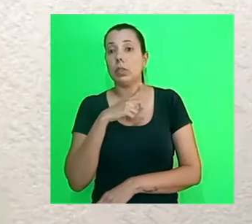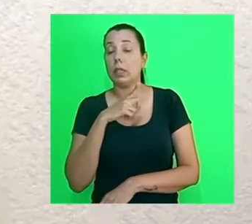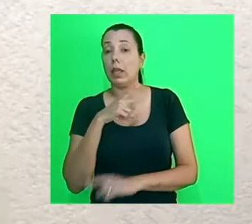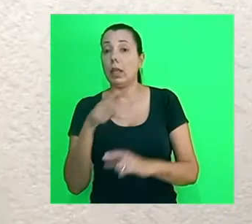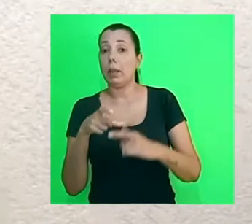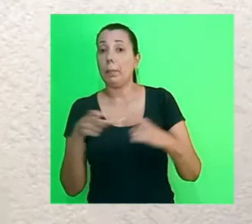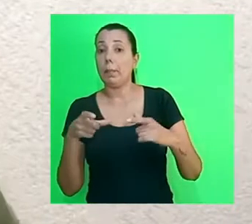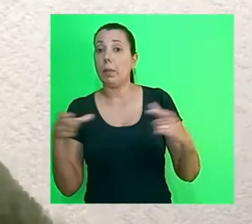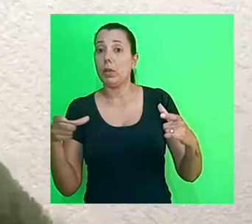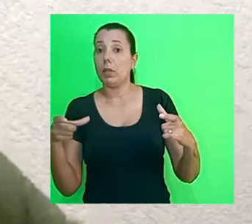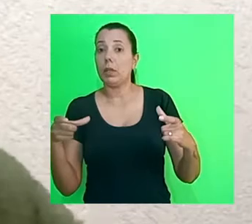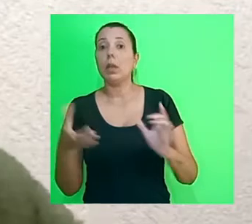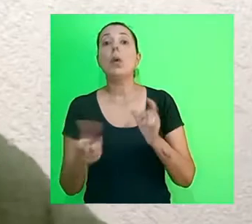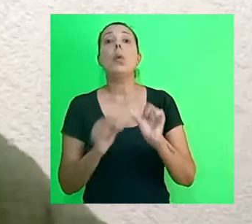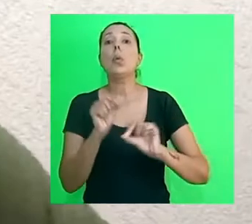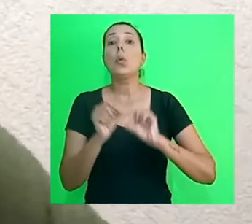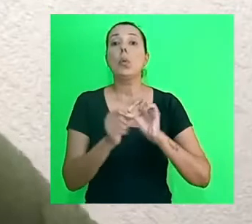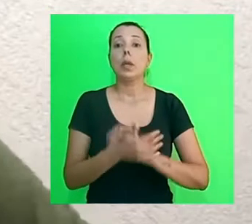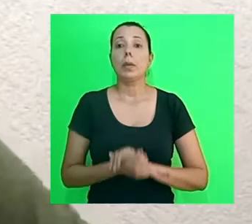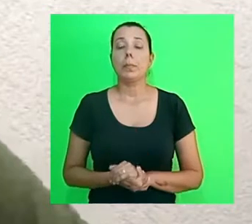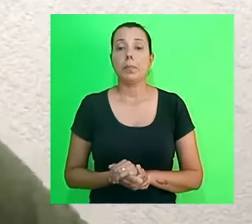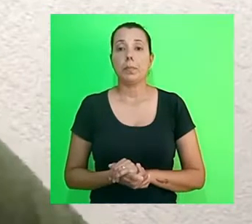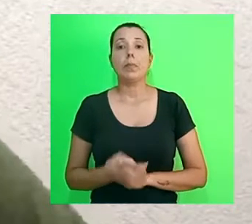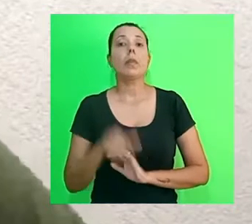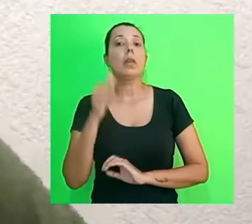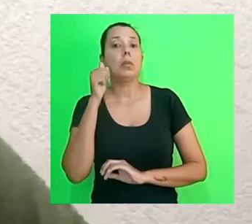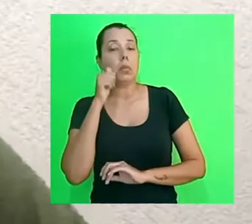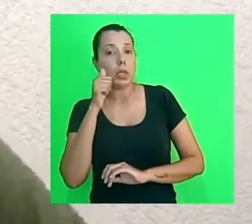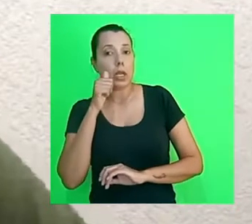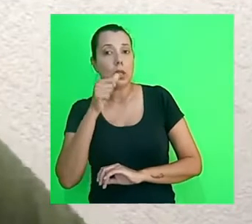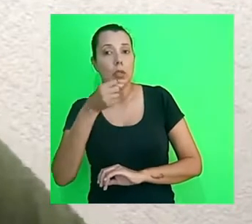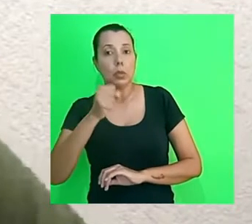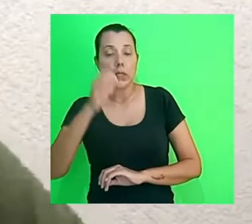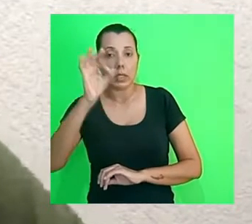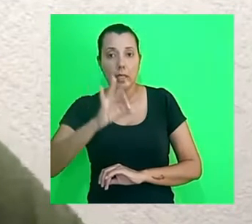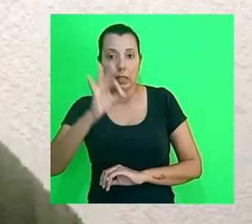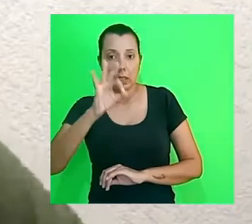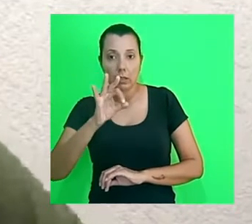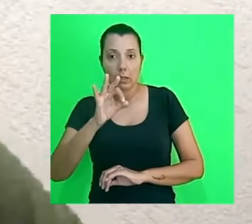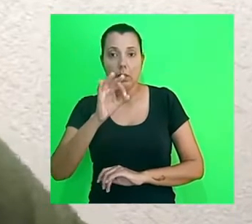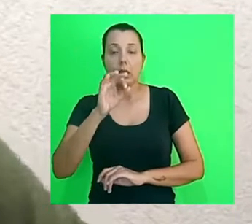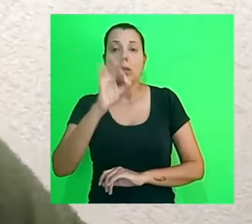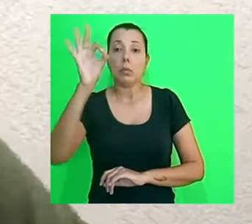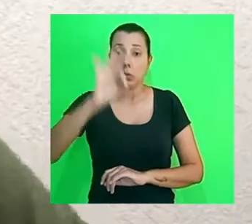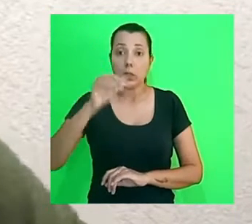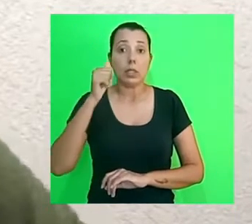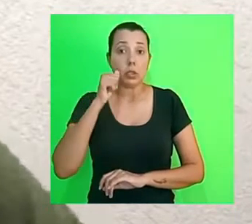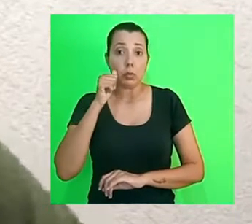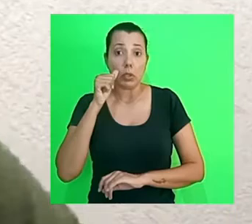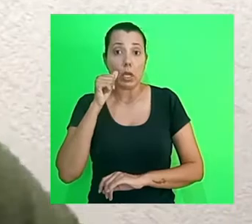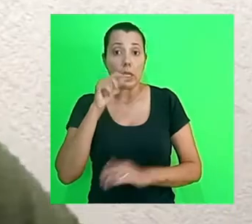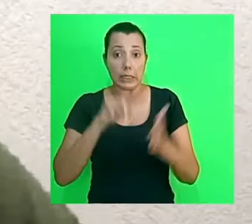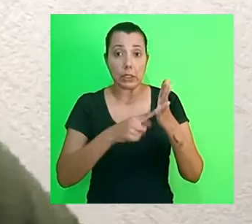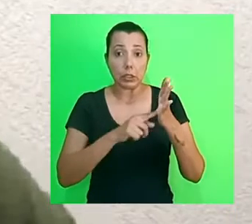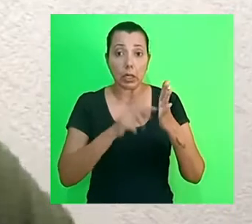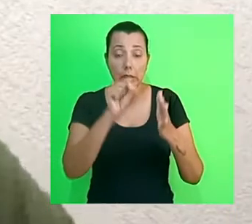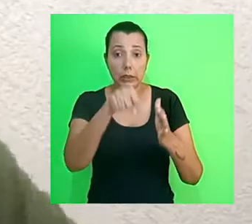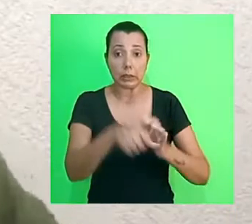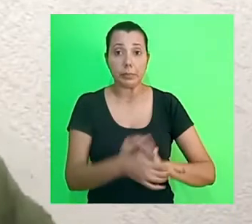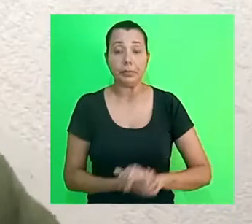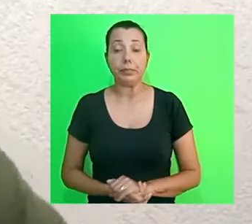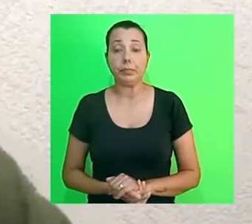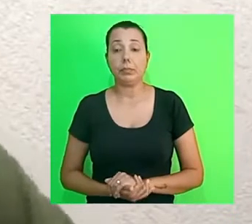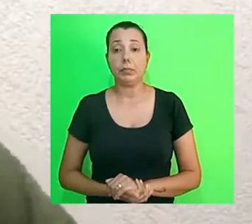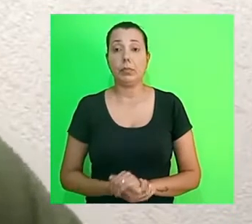Está Sozinha. O problema da violência contra a mulher é o problema de todo mundo. Então, essa campanha a gente